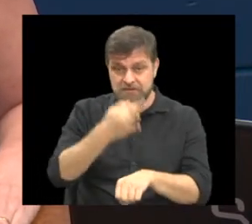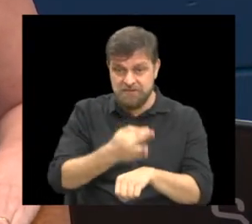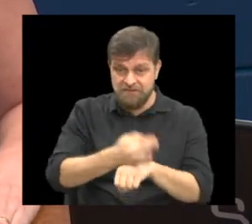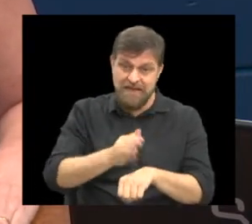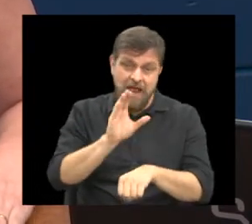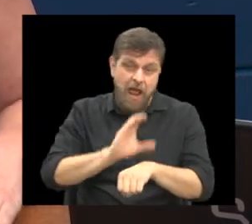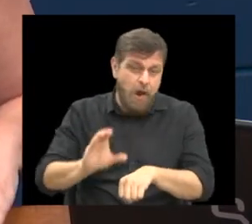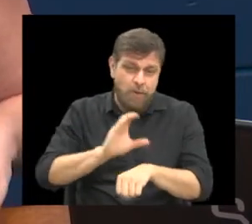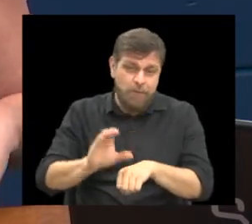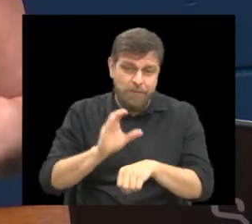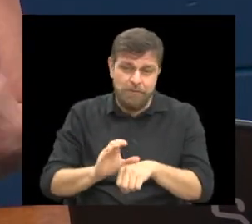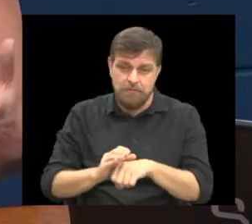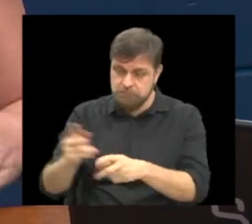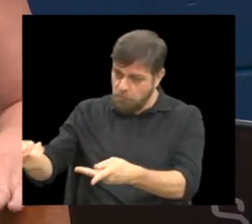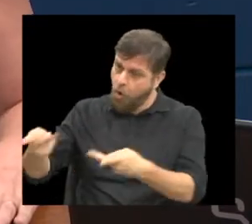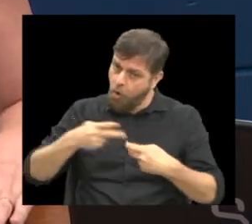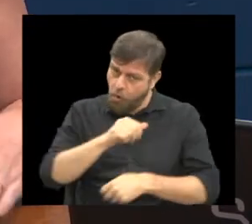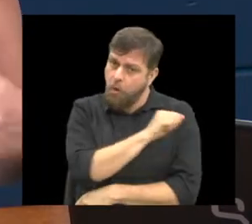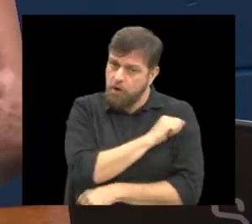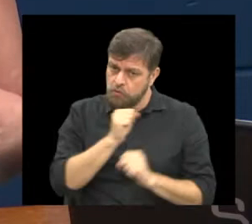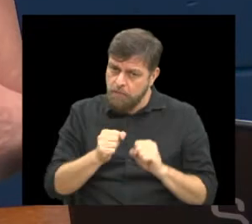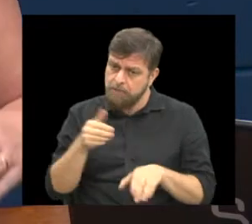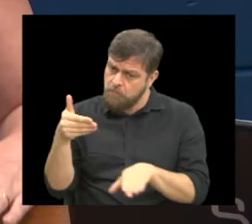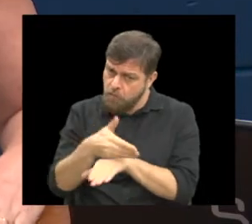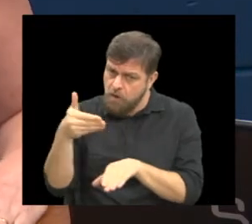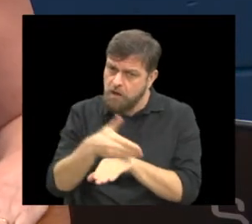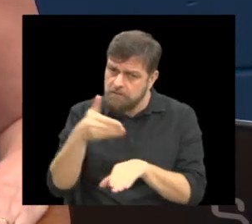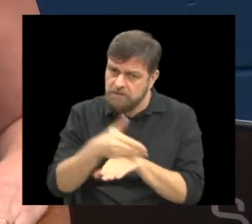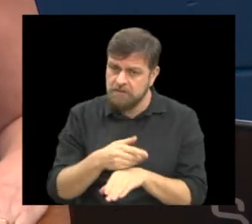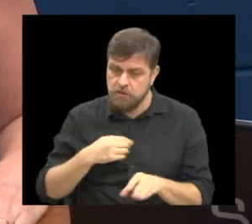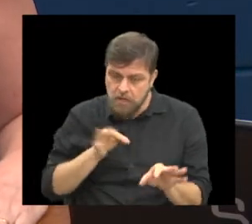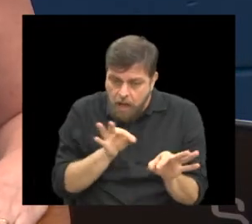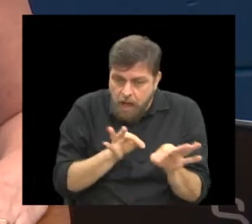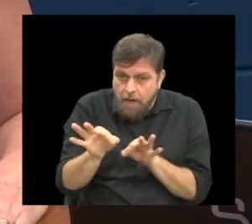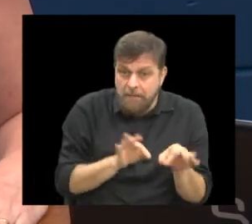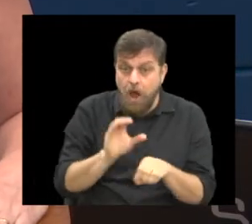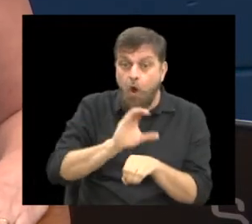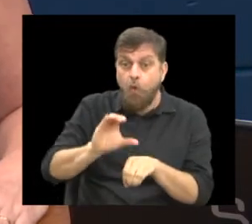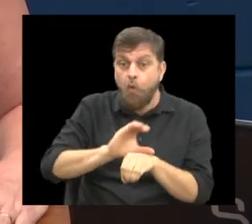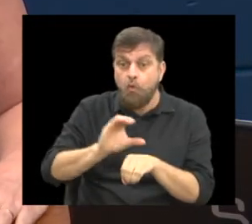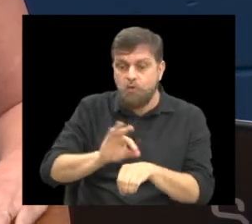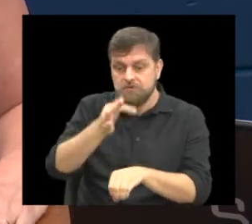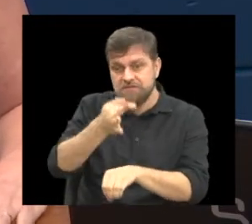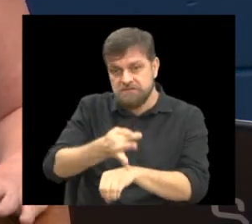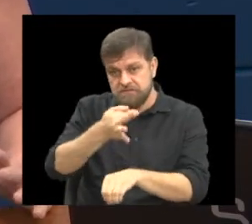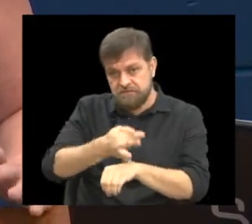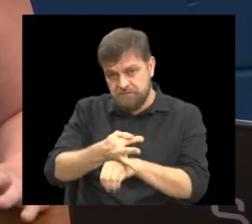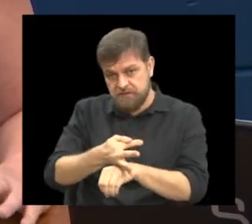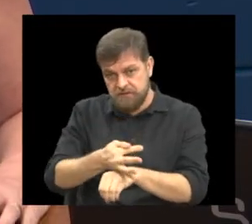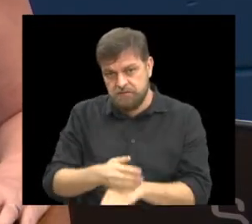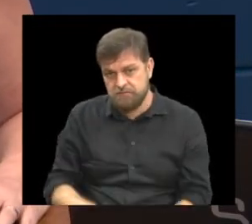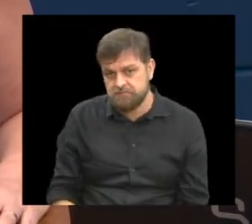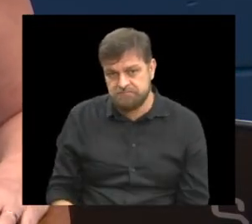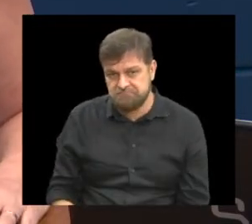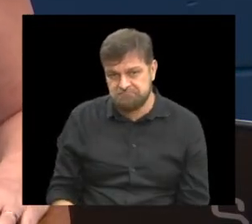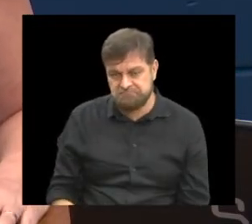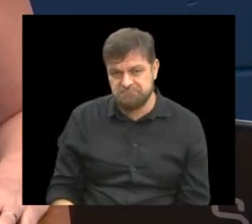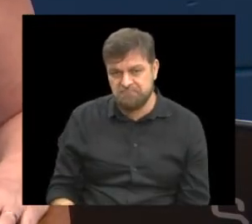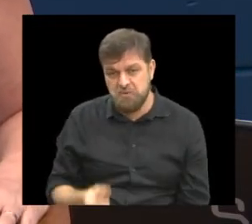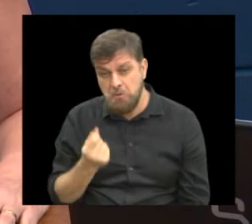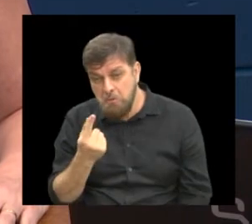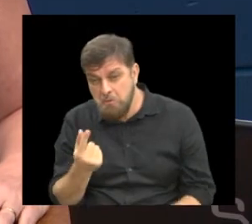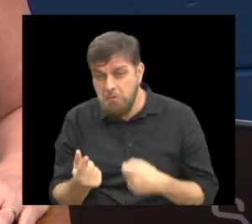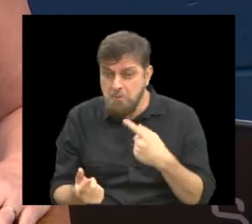se houver alguma solicitação de pais, a gente organiza o curso de férias, que normalmente não é um grande sucesso, não. A